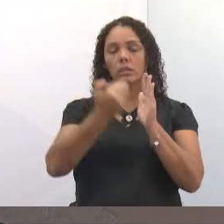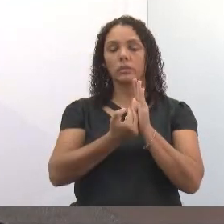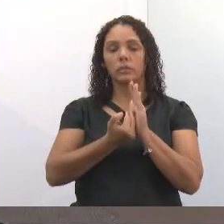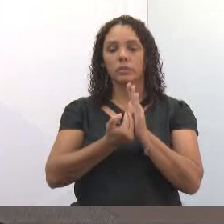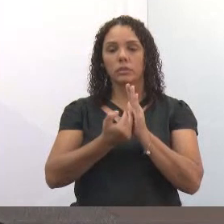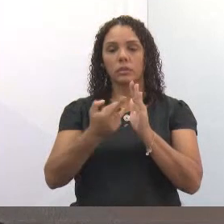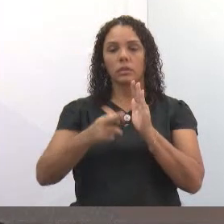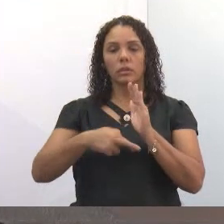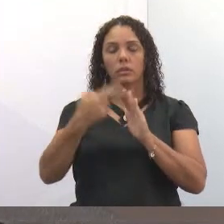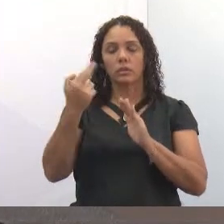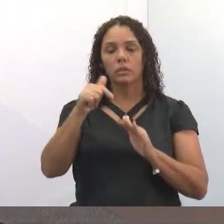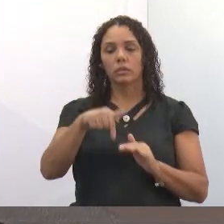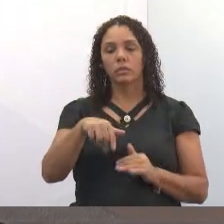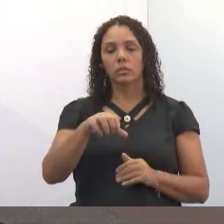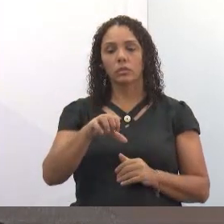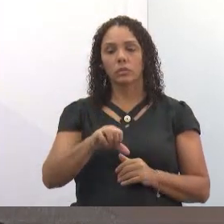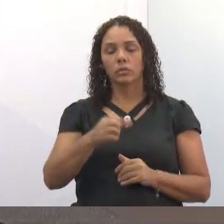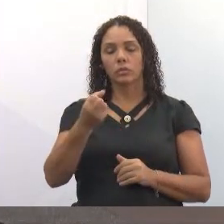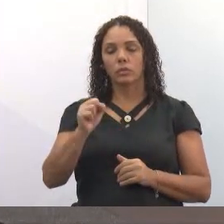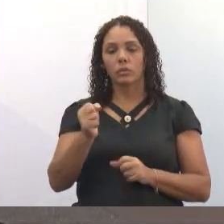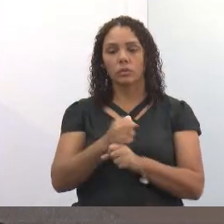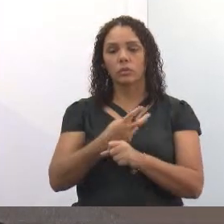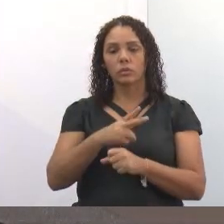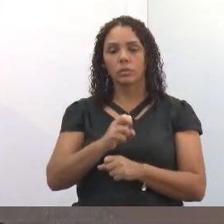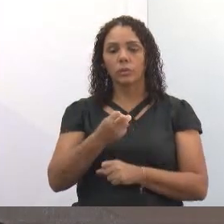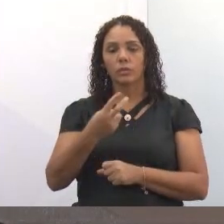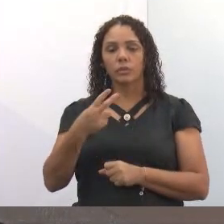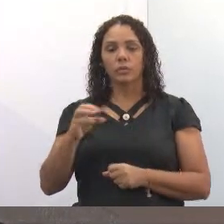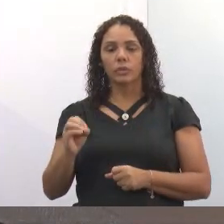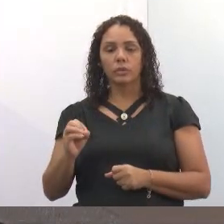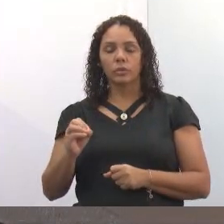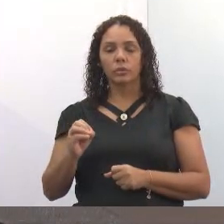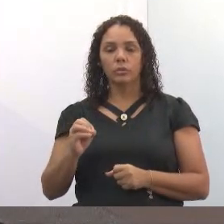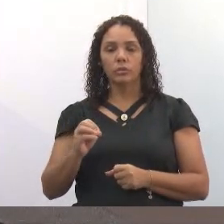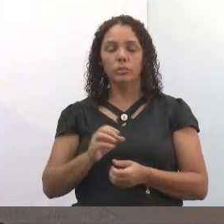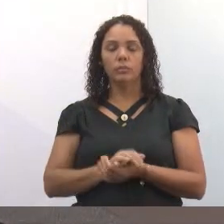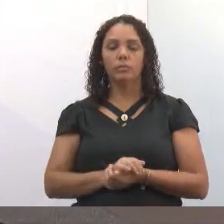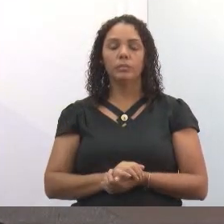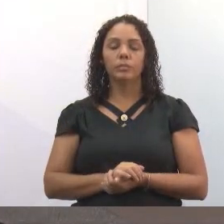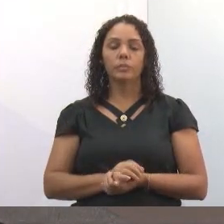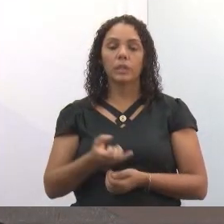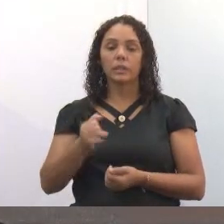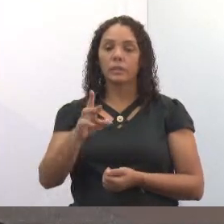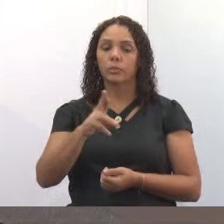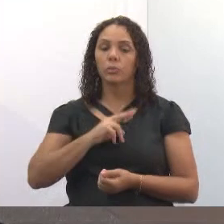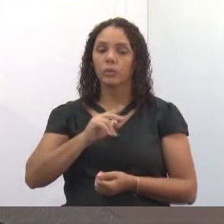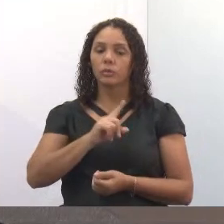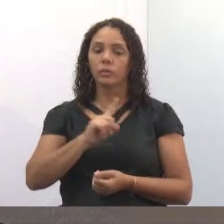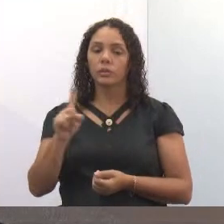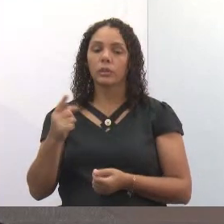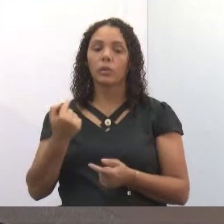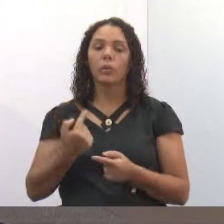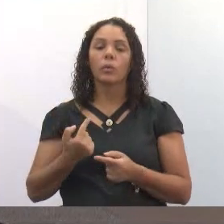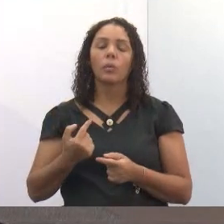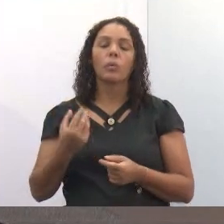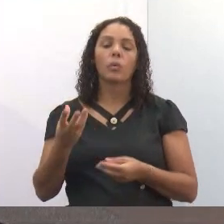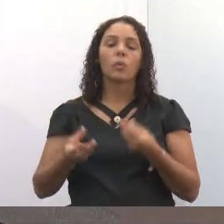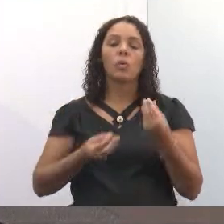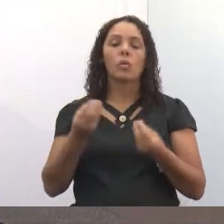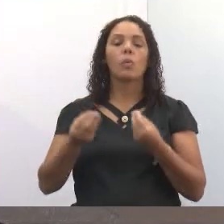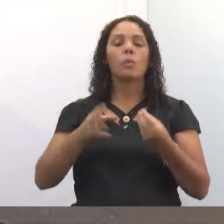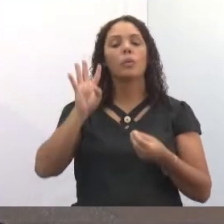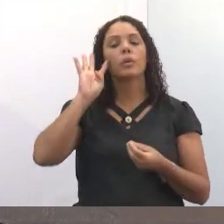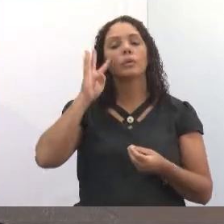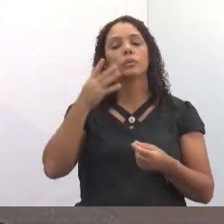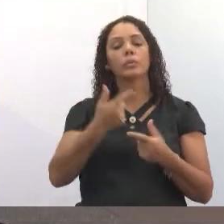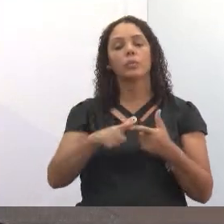Resolução 798-2020 do Conselho Nacional de Trânsito. 1.1. Em caso negativo, quais as providências